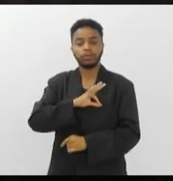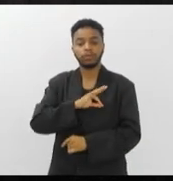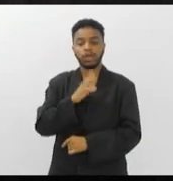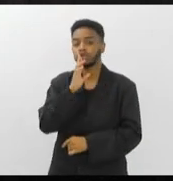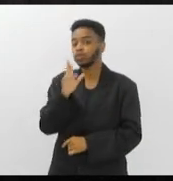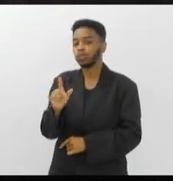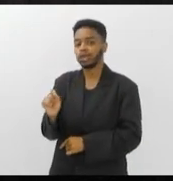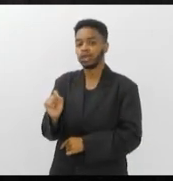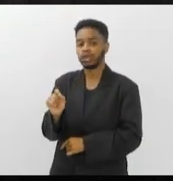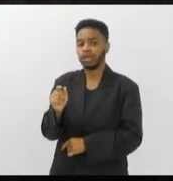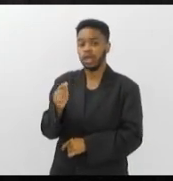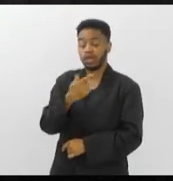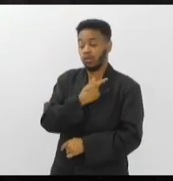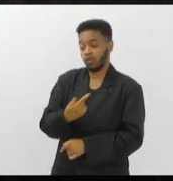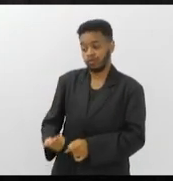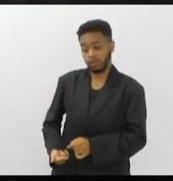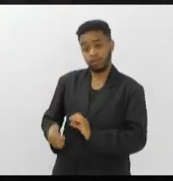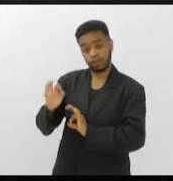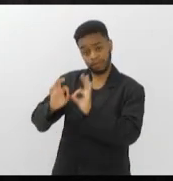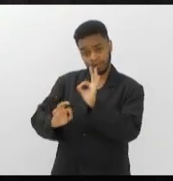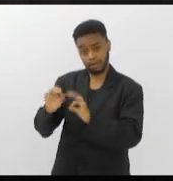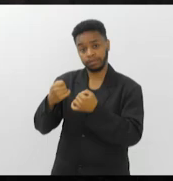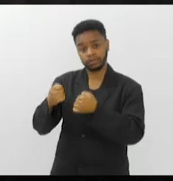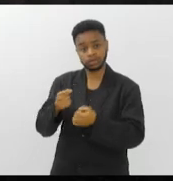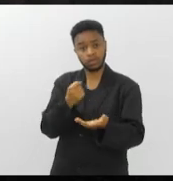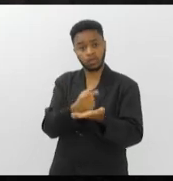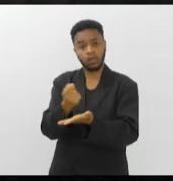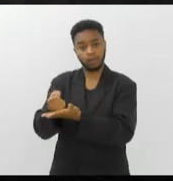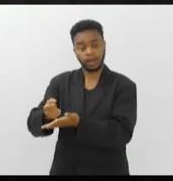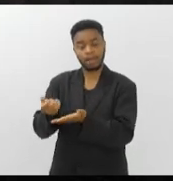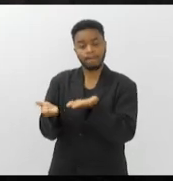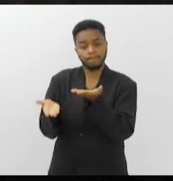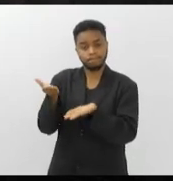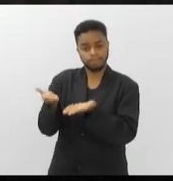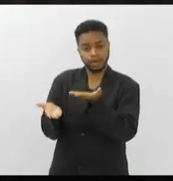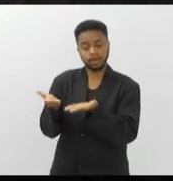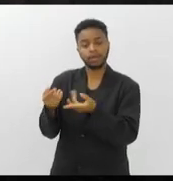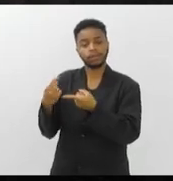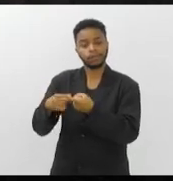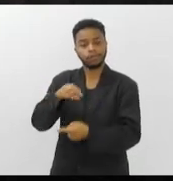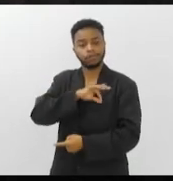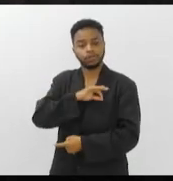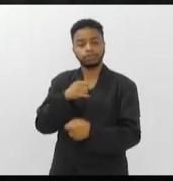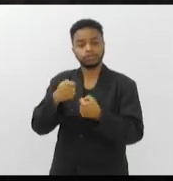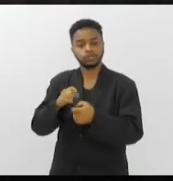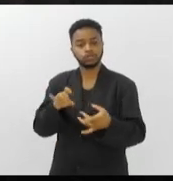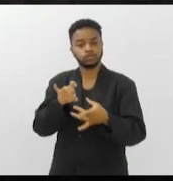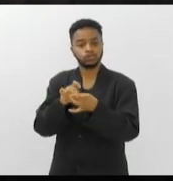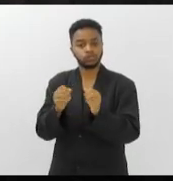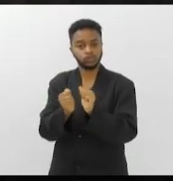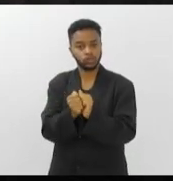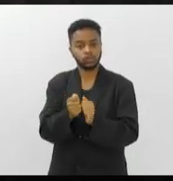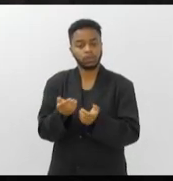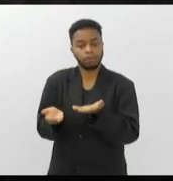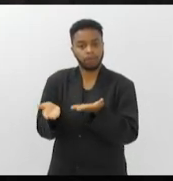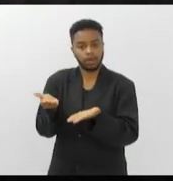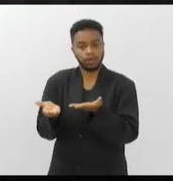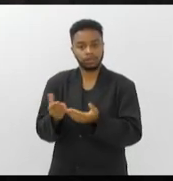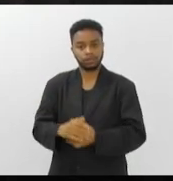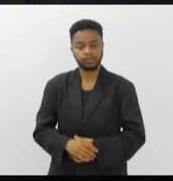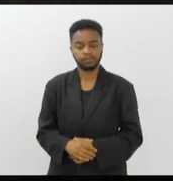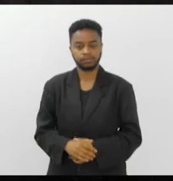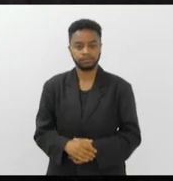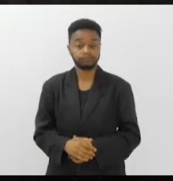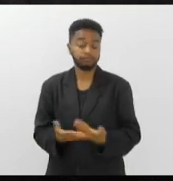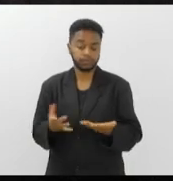responder. Então, governador, se prepara para comprar balança de precisão, que a polícia vai ter que andar com balança de precisão.